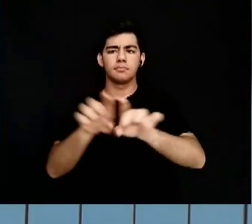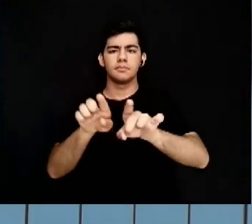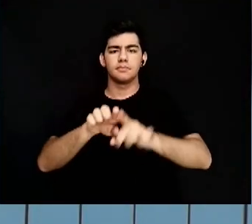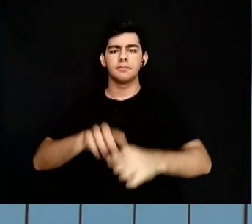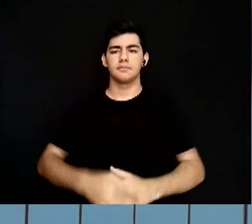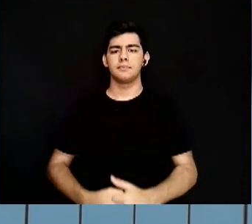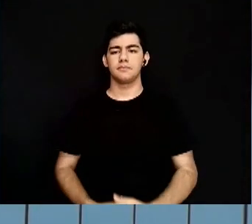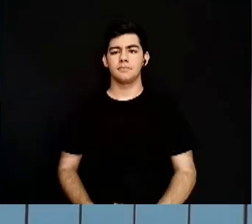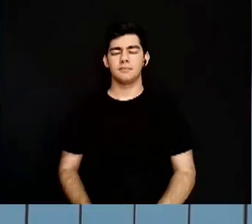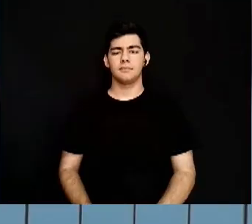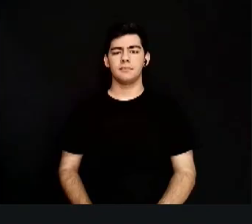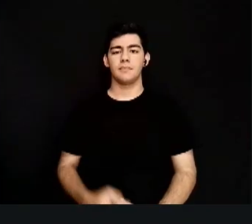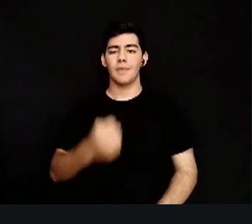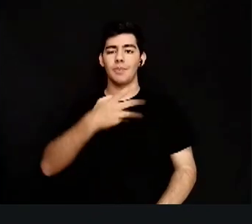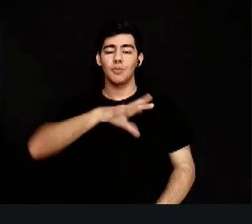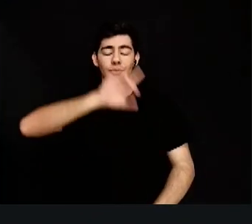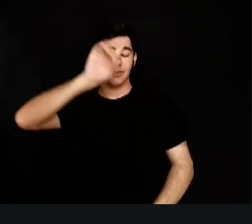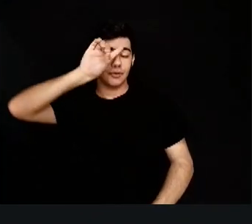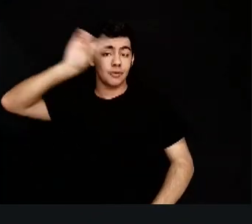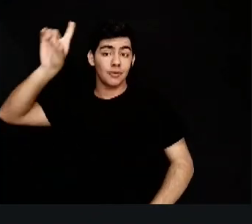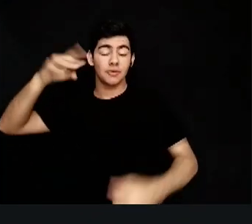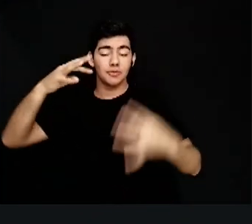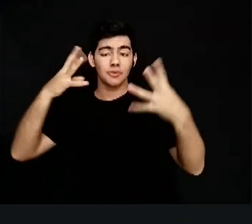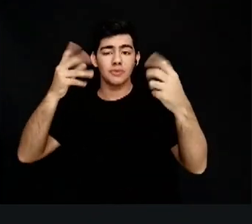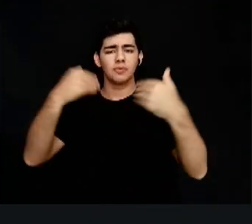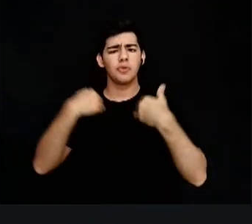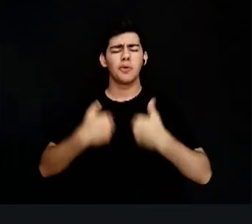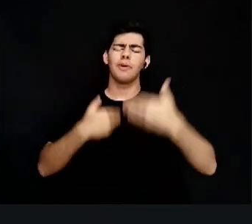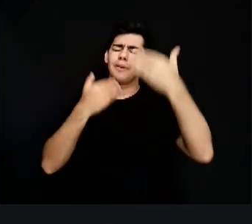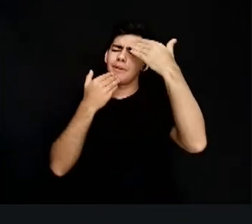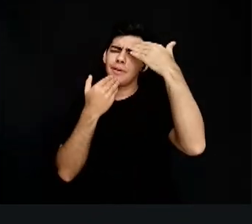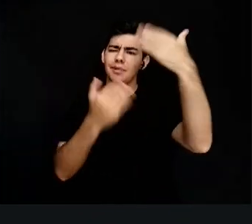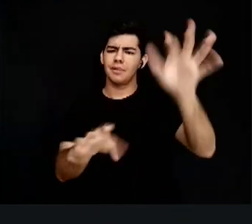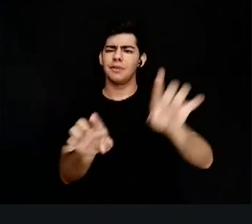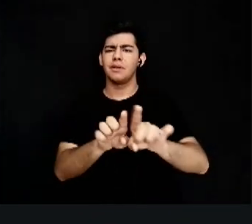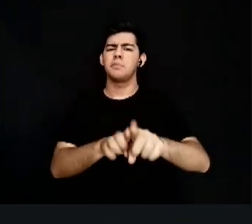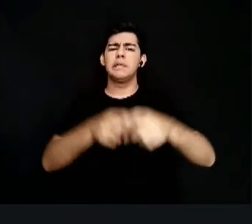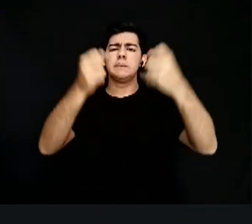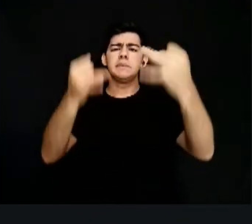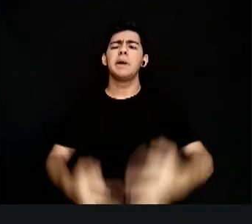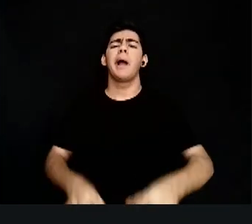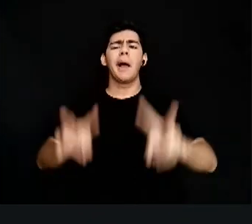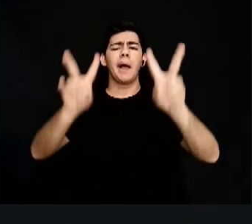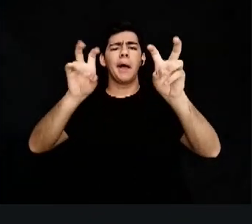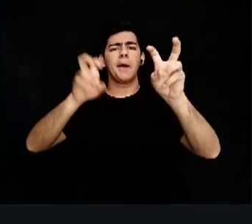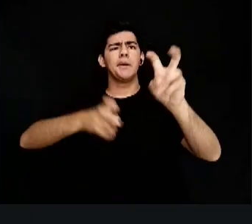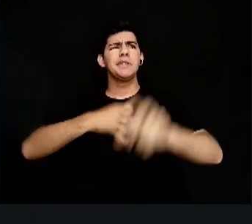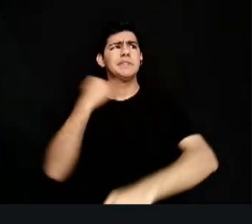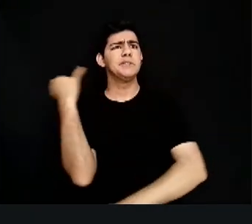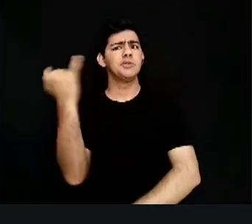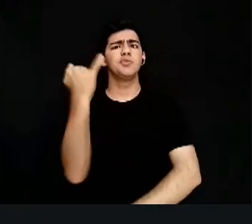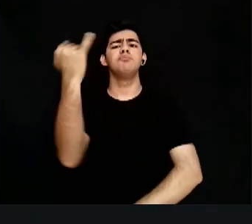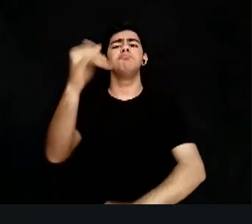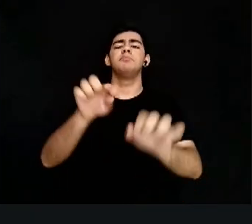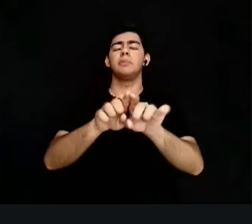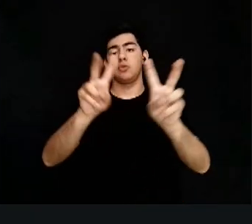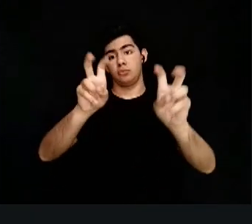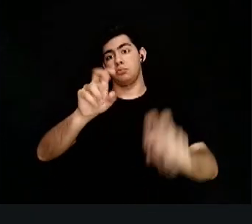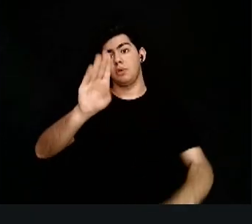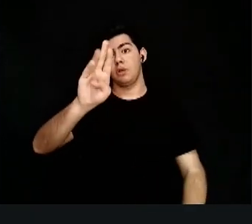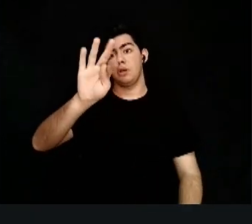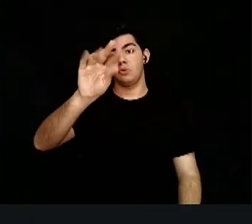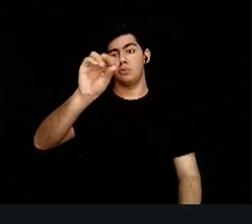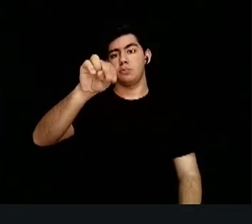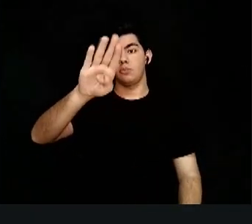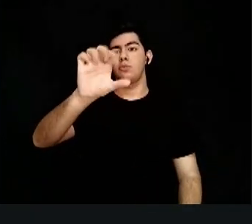participação. Bom dia a todos. Eu que agradeço pelo convite para falar desse tema tão importante, né, que é a